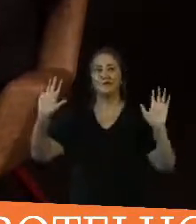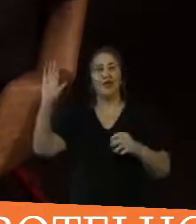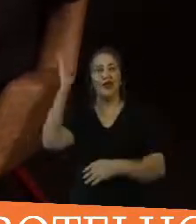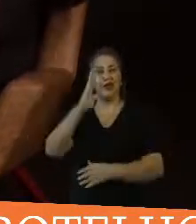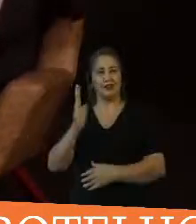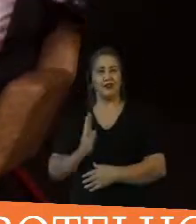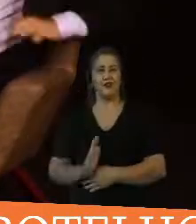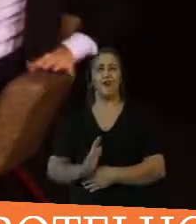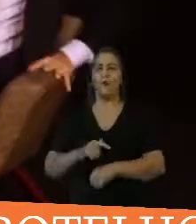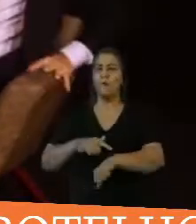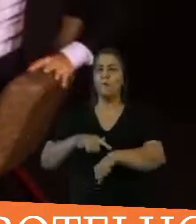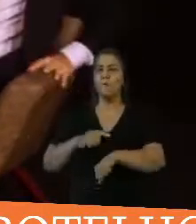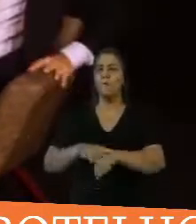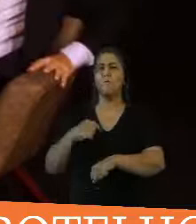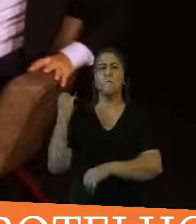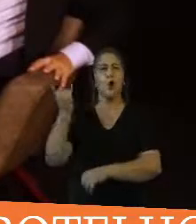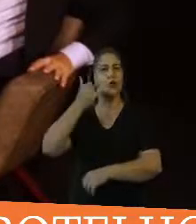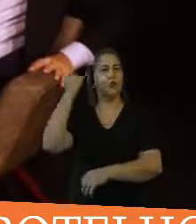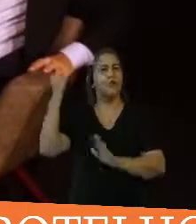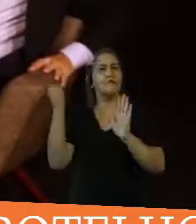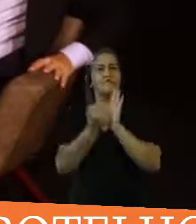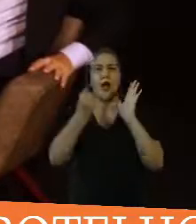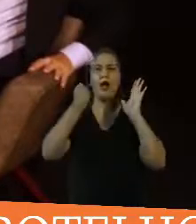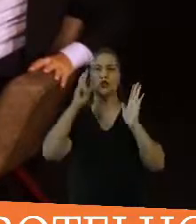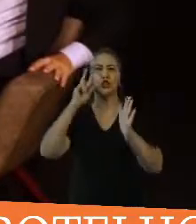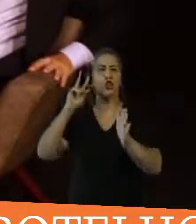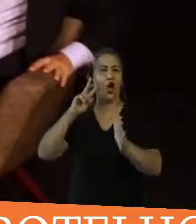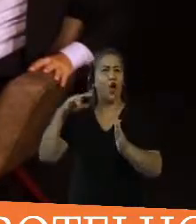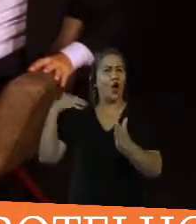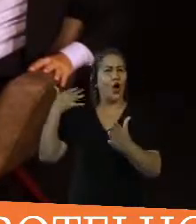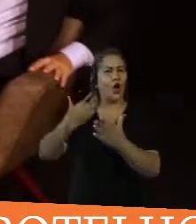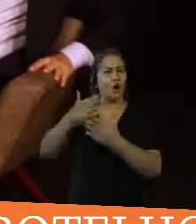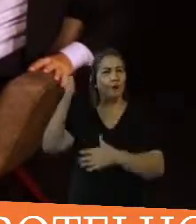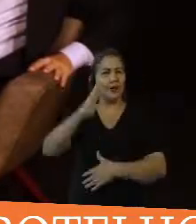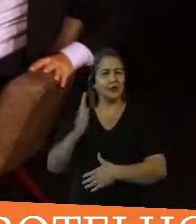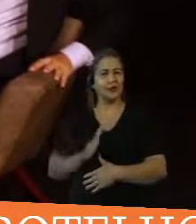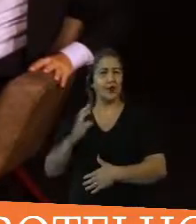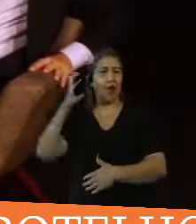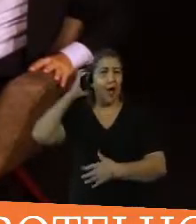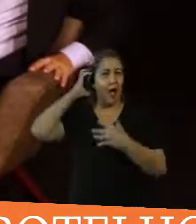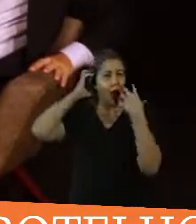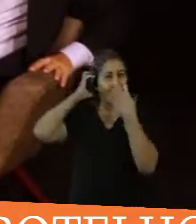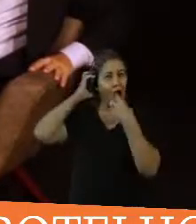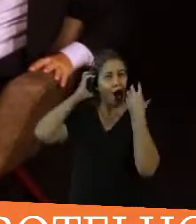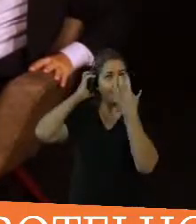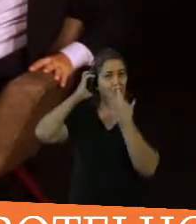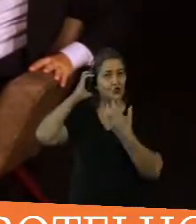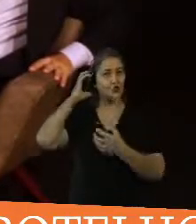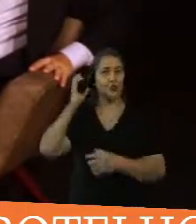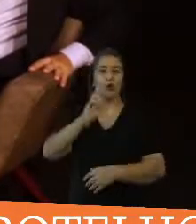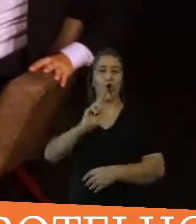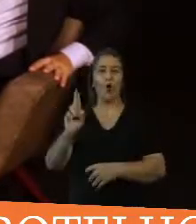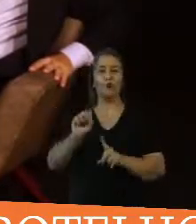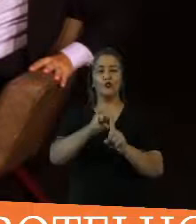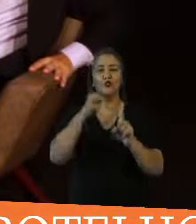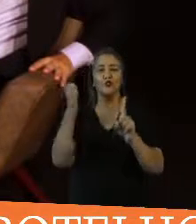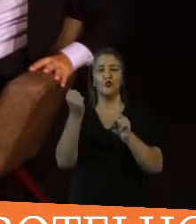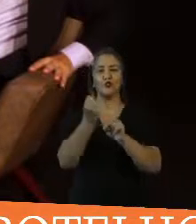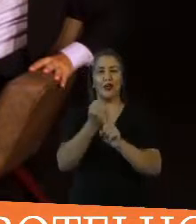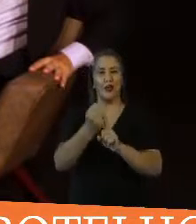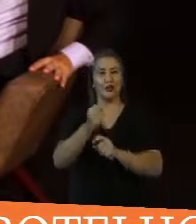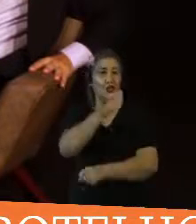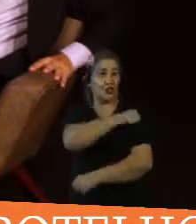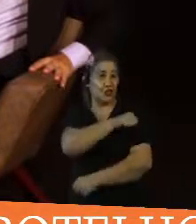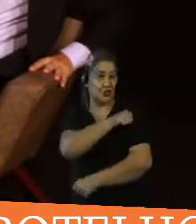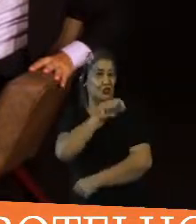muito importante, muito marcante na nossa história. A Rádio Sociedade do Rio de Janeiro se tornou a primeira emissora